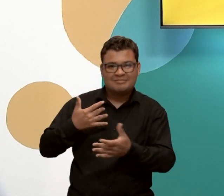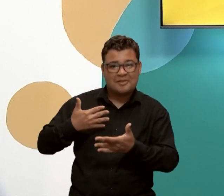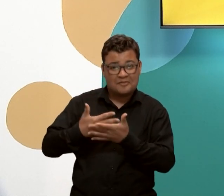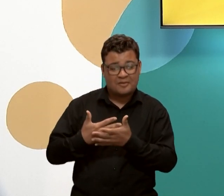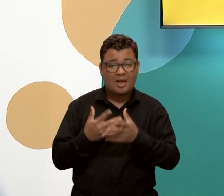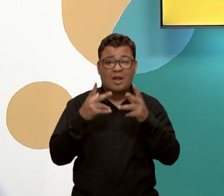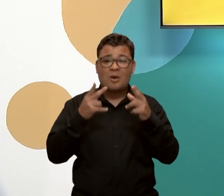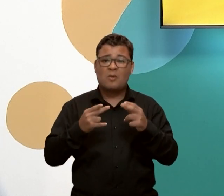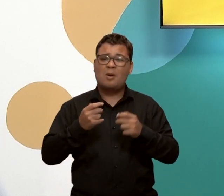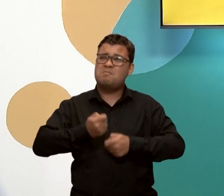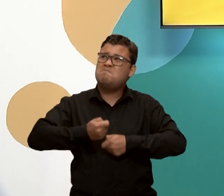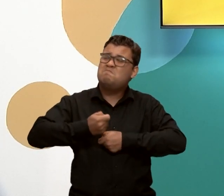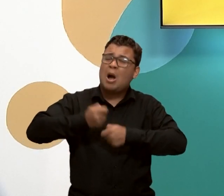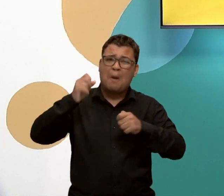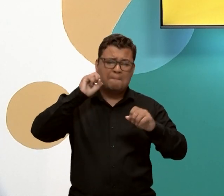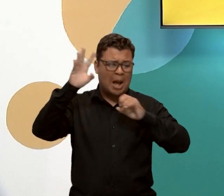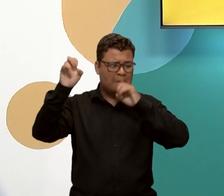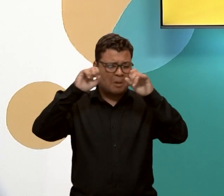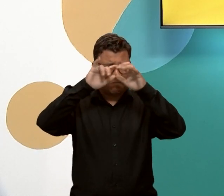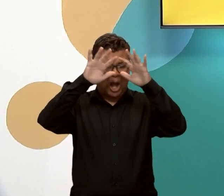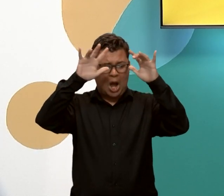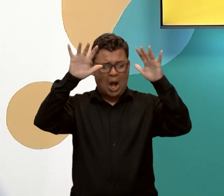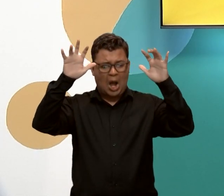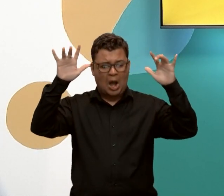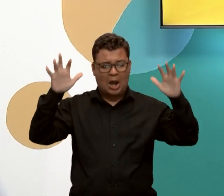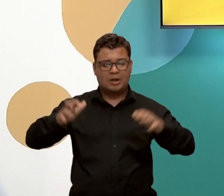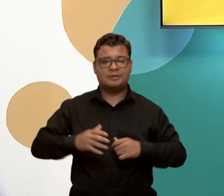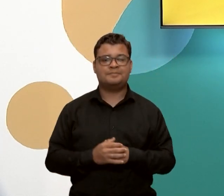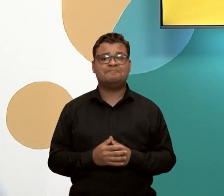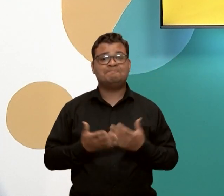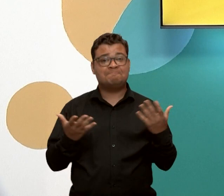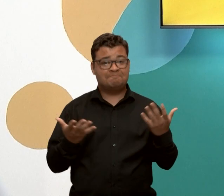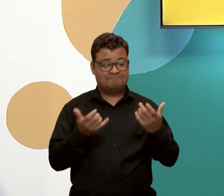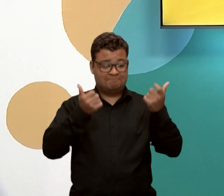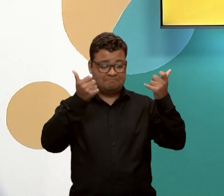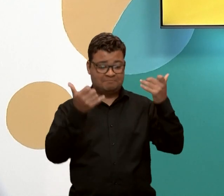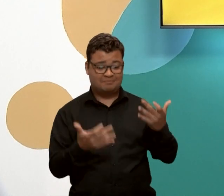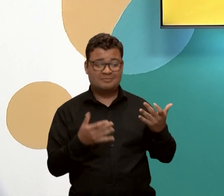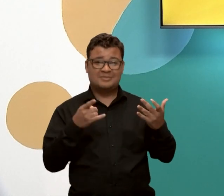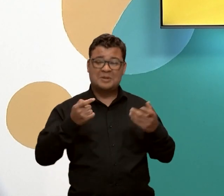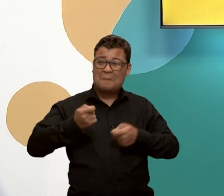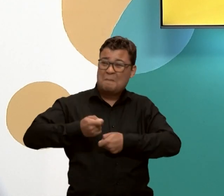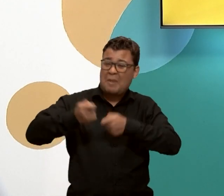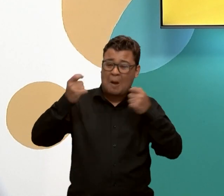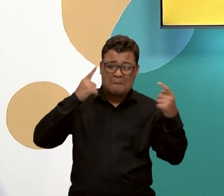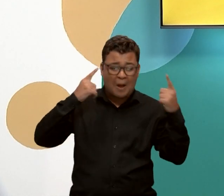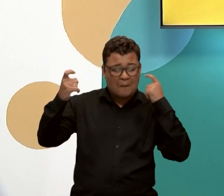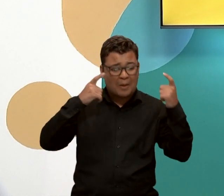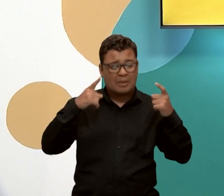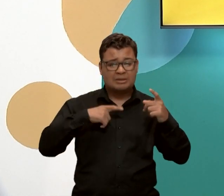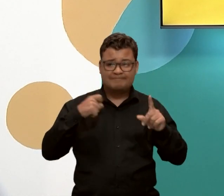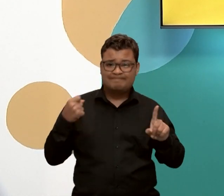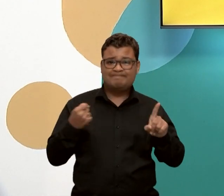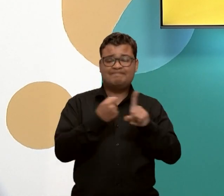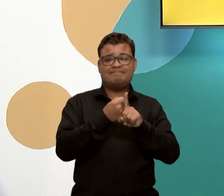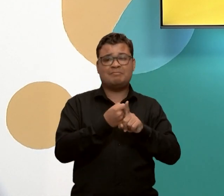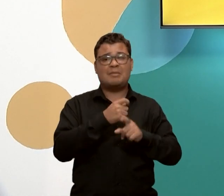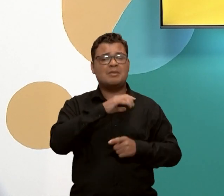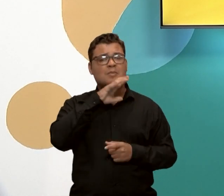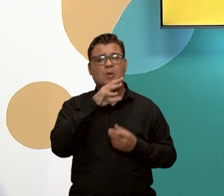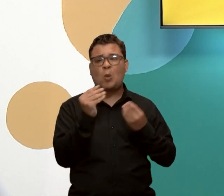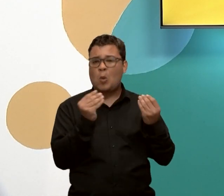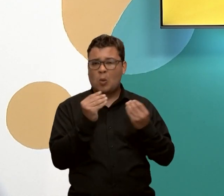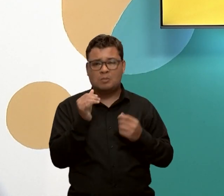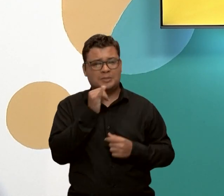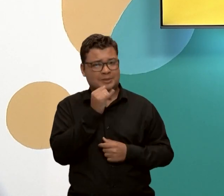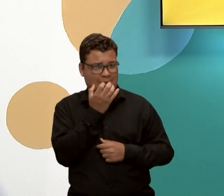de artifício. E agora nós vamos conversar sobre como eles afetam os animais, por exemplo, os cachorros. Quem vai falar sobre isso é a